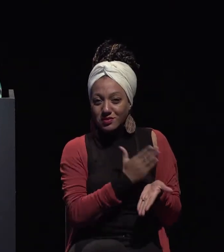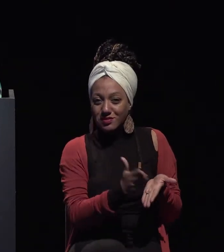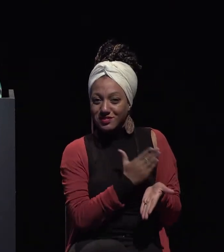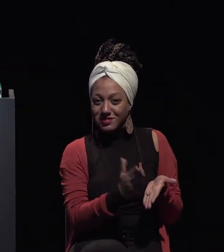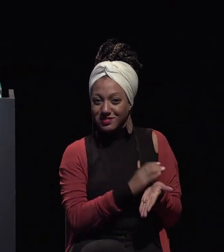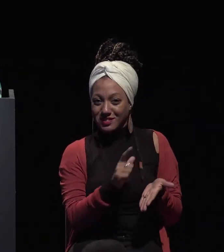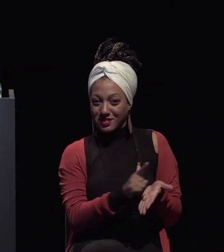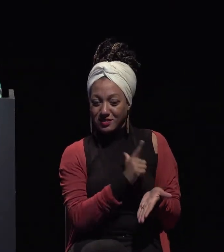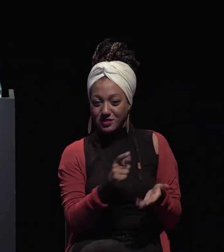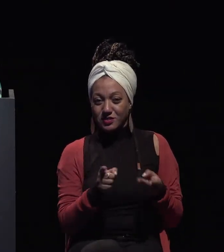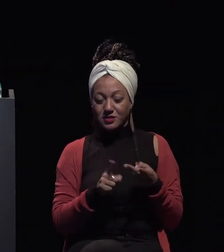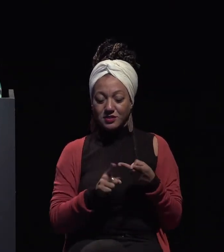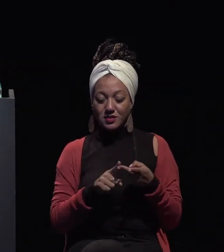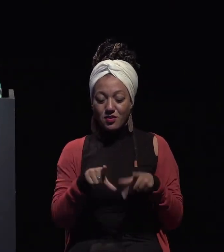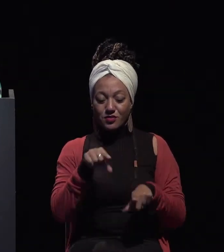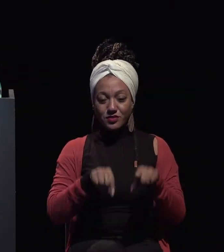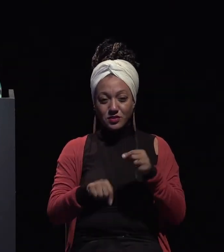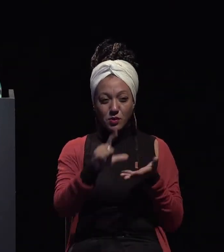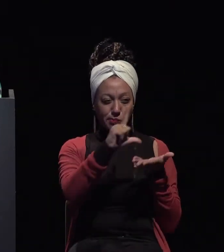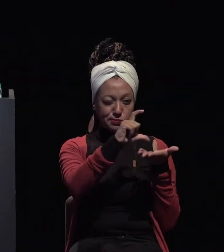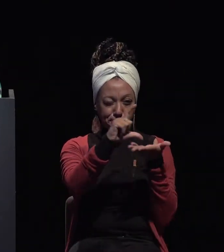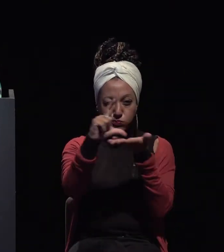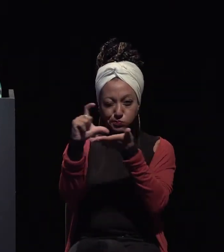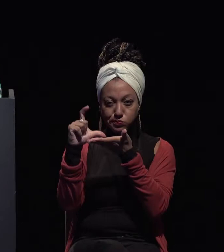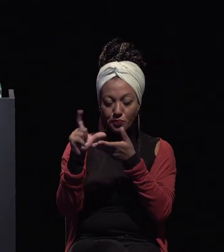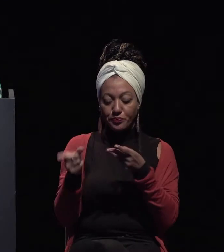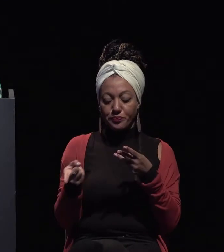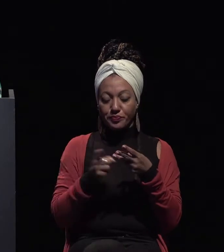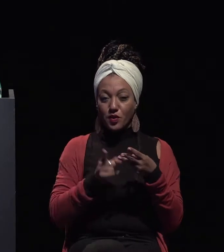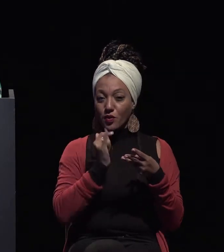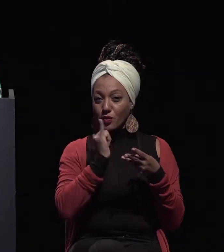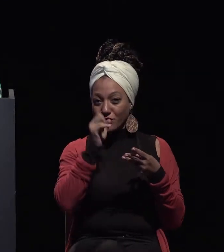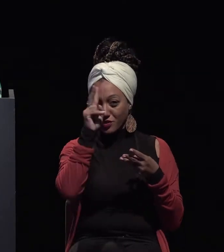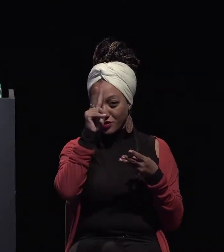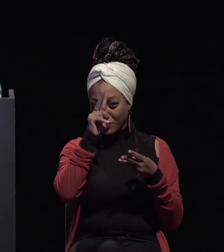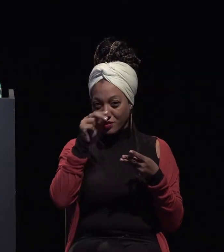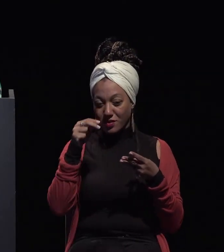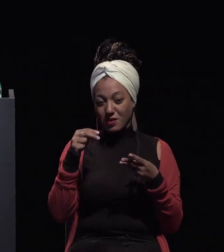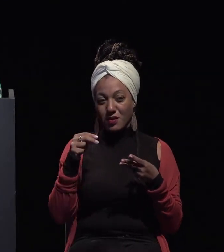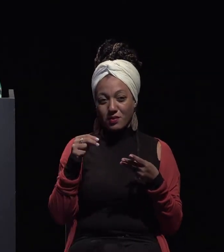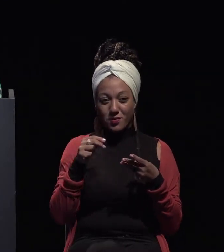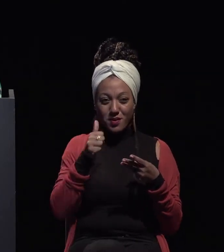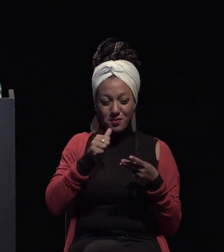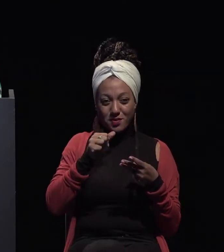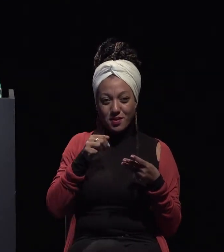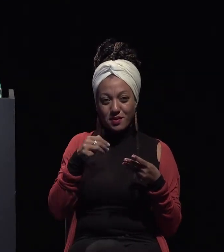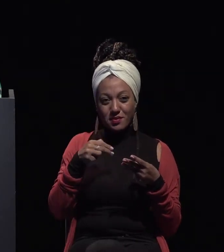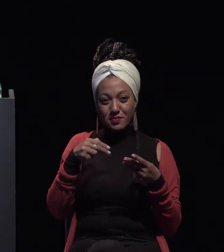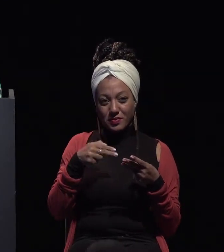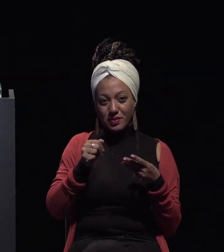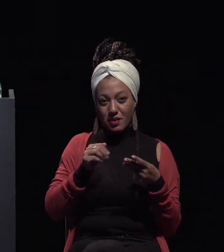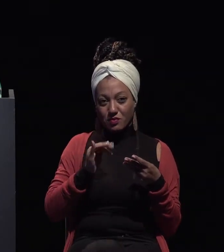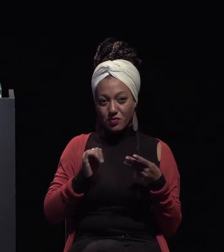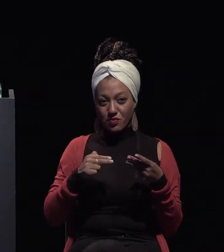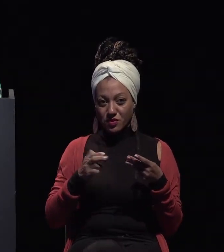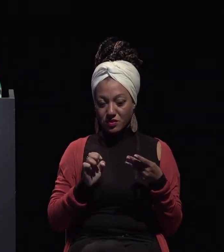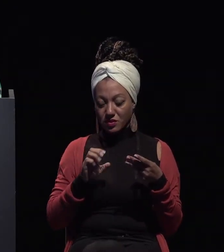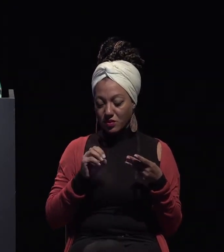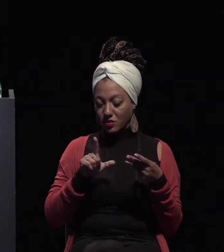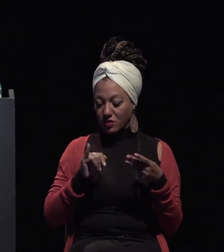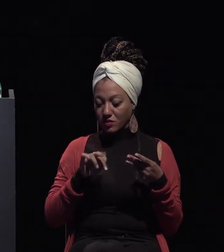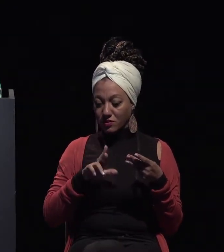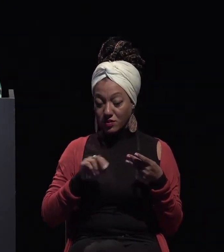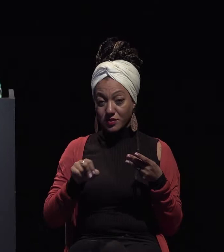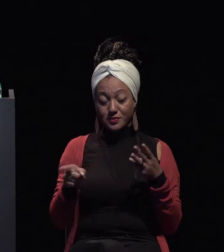de fotografia, tinha a oficina de contação de histórias com a Mafuane Oliveira, e tinha as nossas caminhadas, que